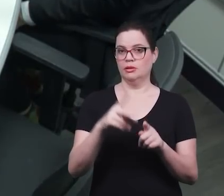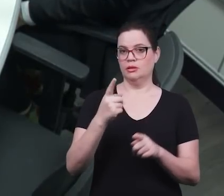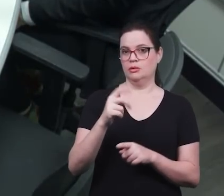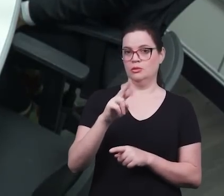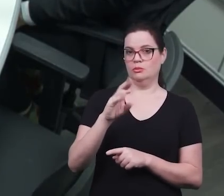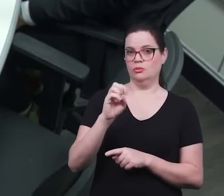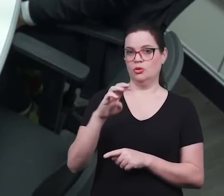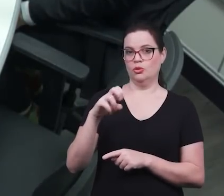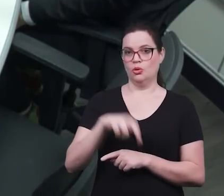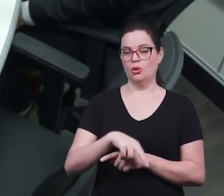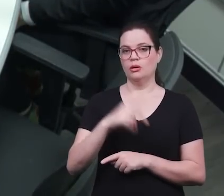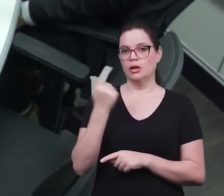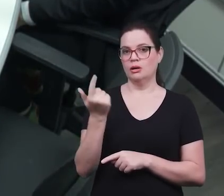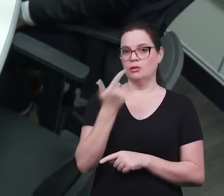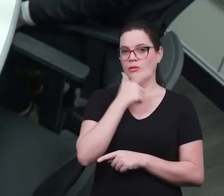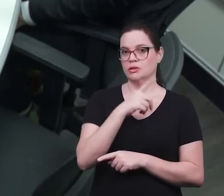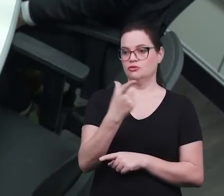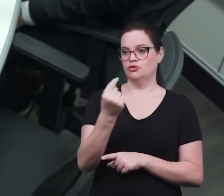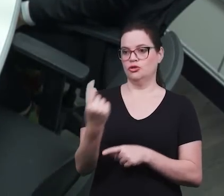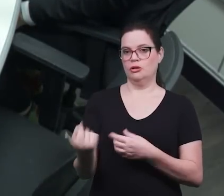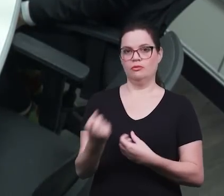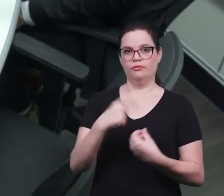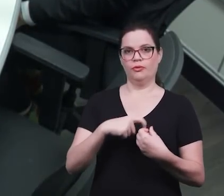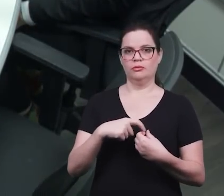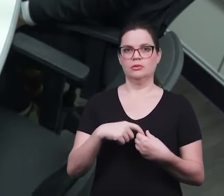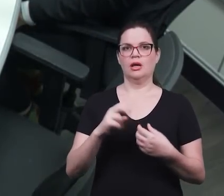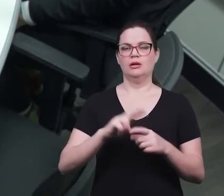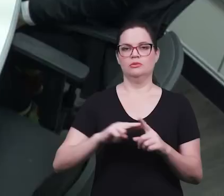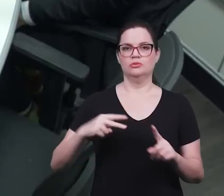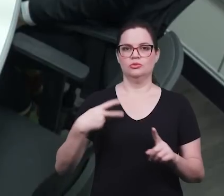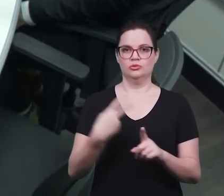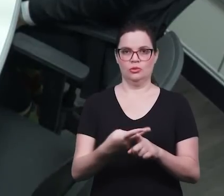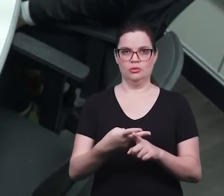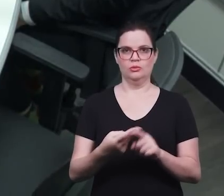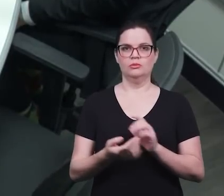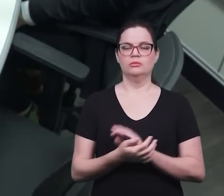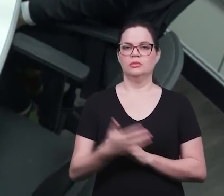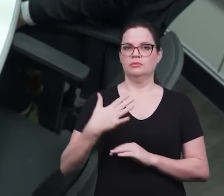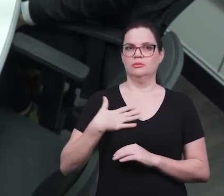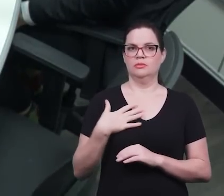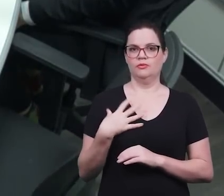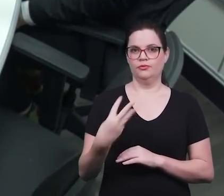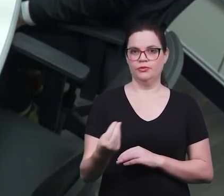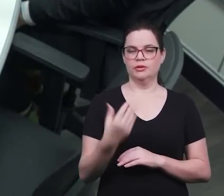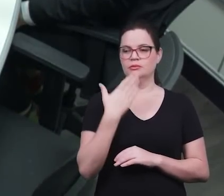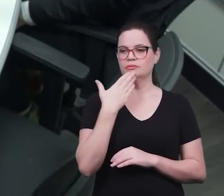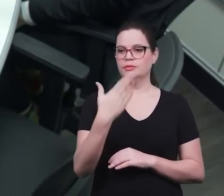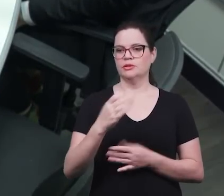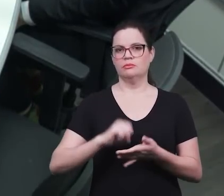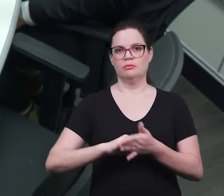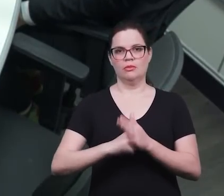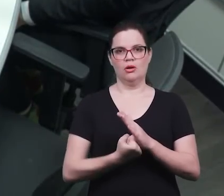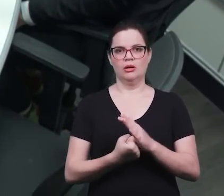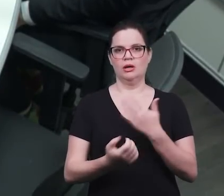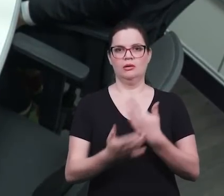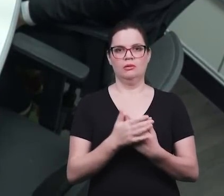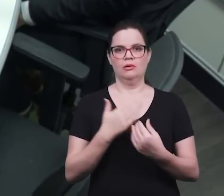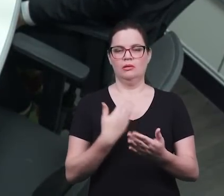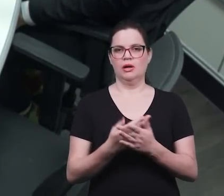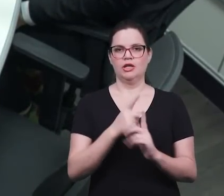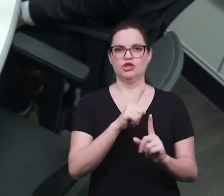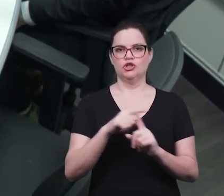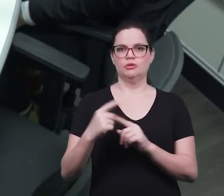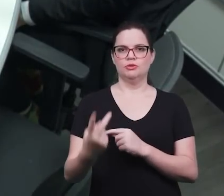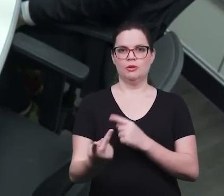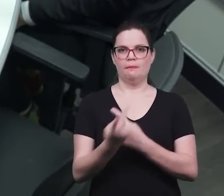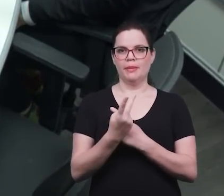a Deus, o meu dinheiro foi devolvido em dobro. E pedi meu filho que bloqueasse qualquer tipo de empréstimo no